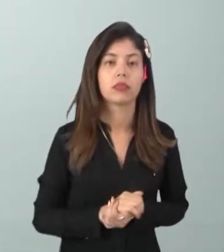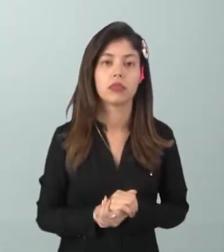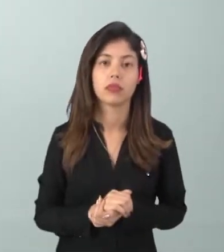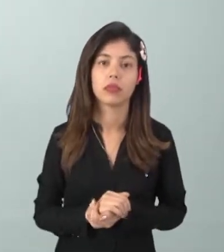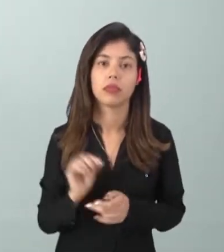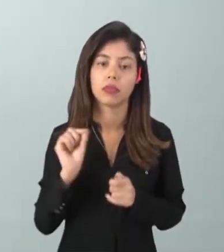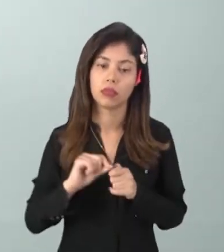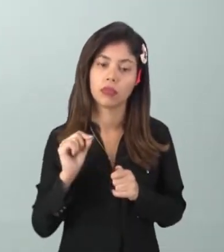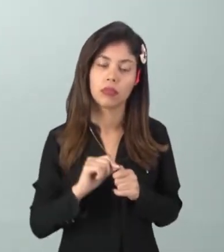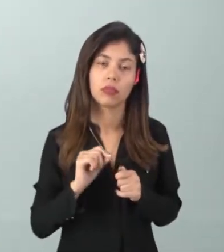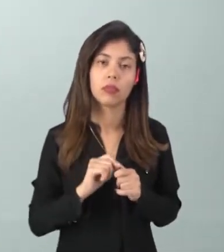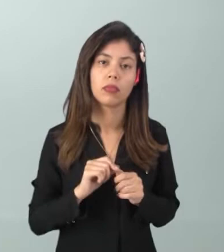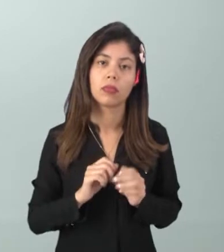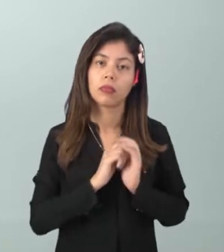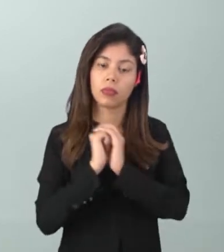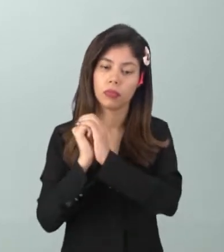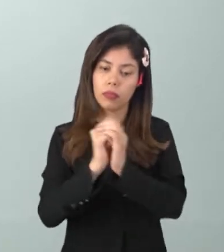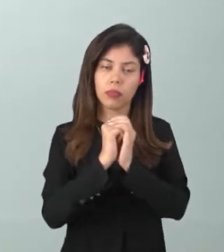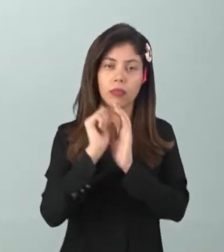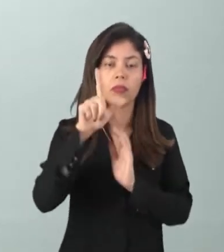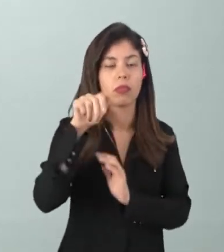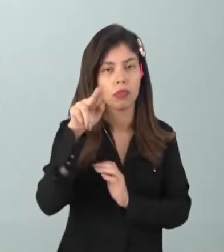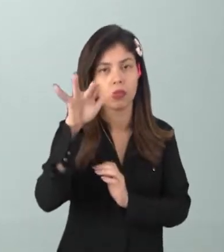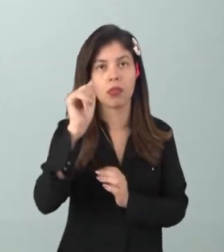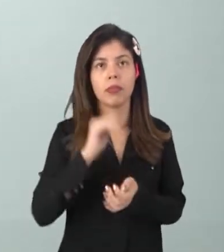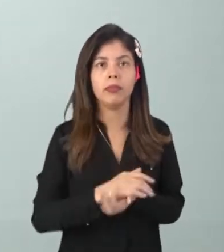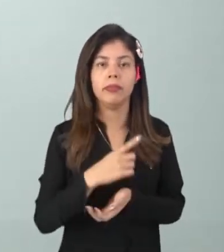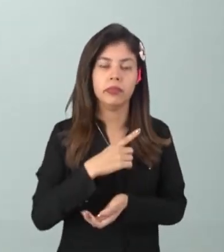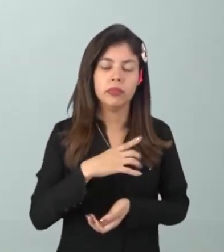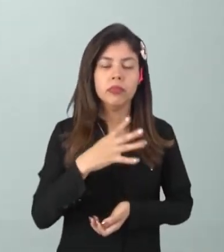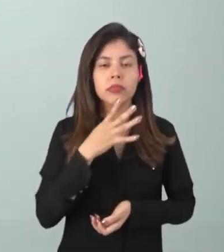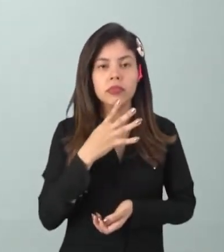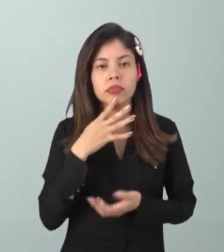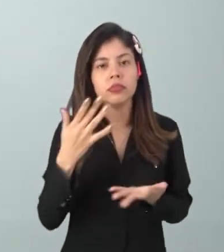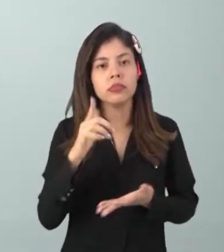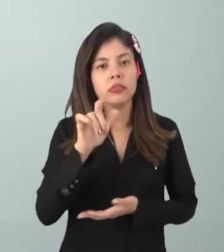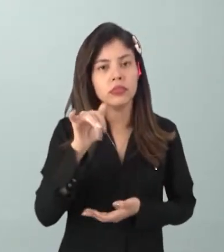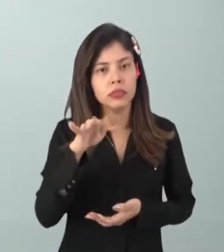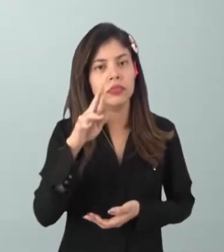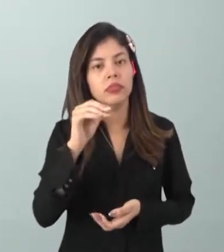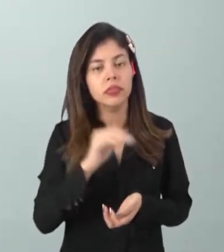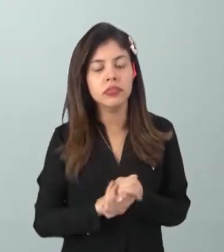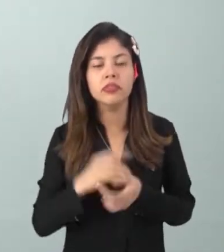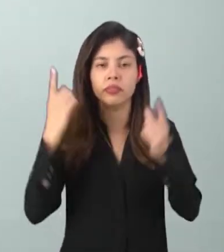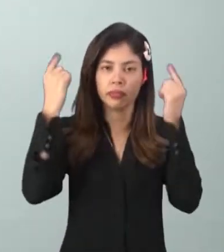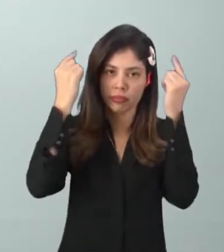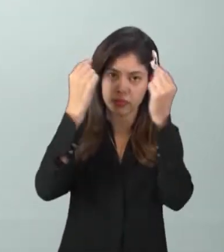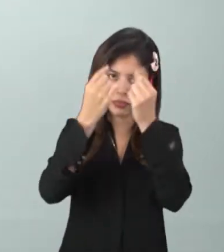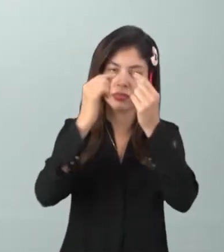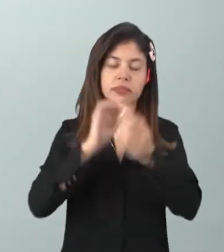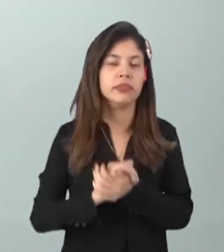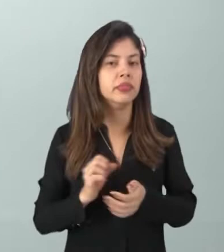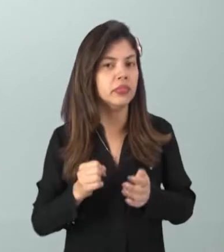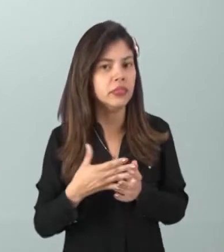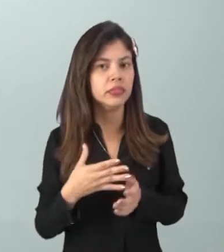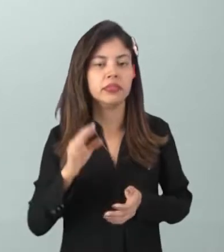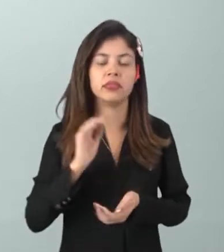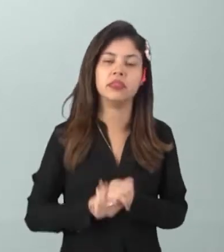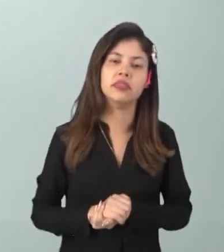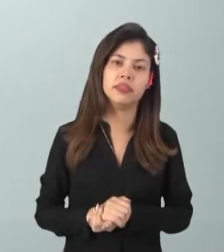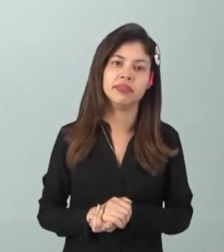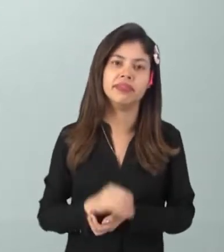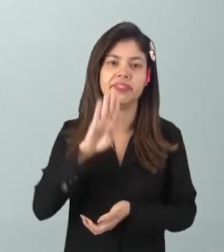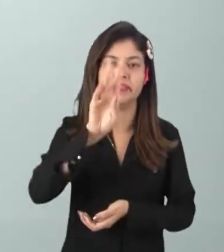eram rezadas em latim, e todo mundo tinha conhecimento do latim, nem do grego, nem muito menos do hebraico,